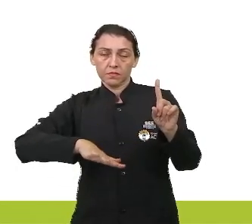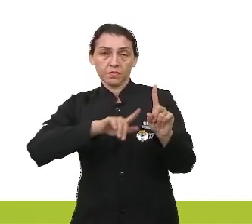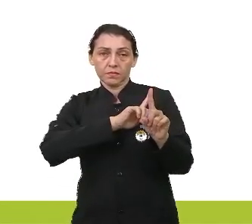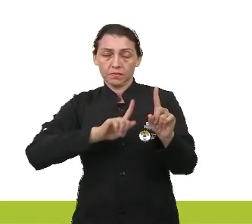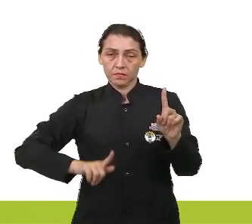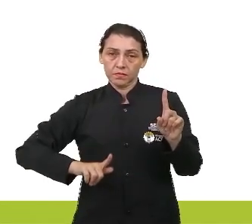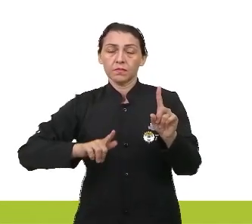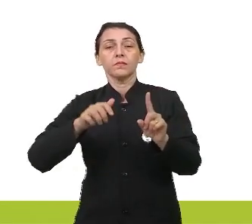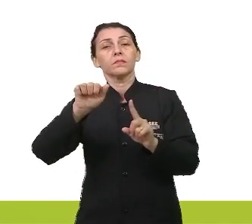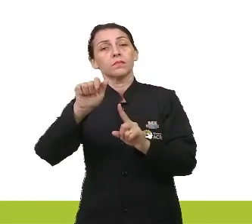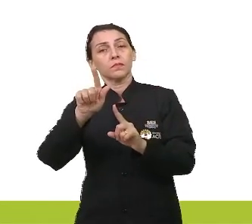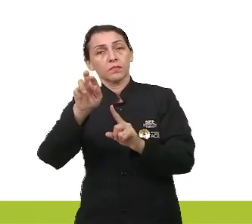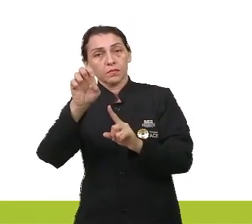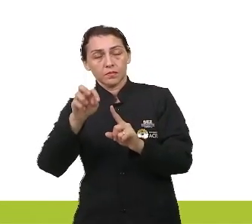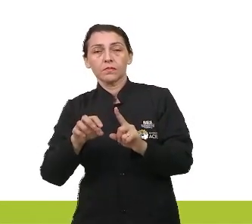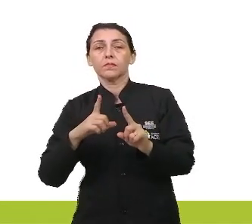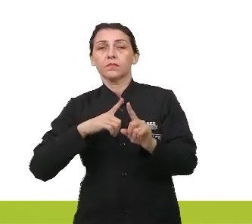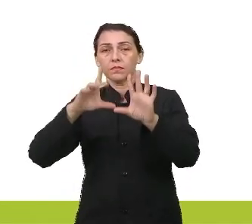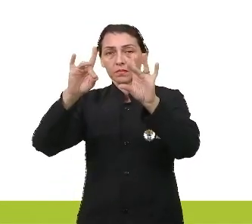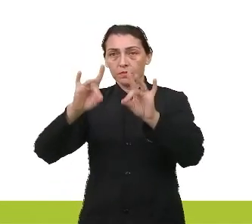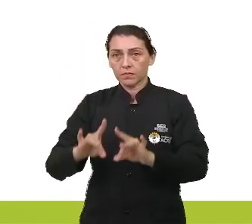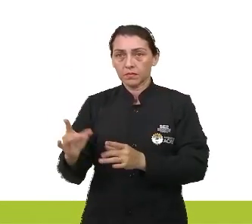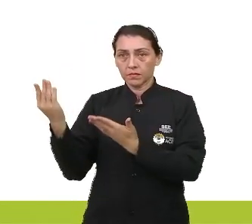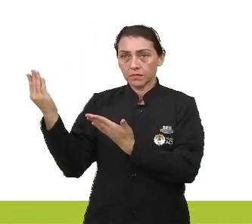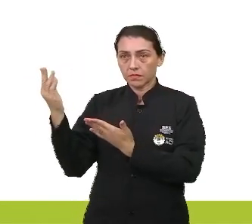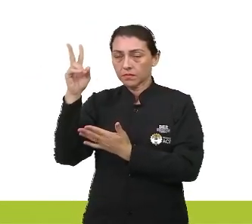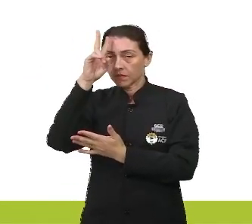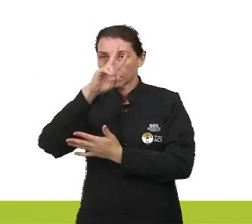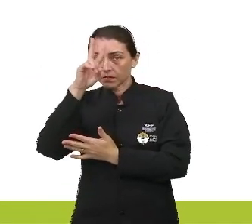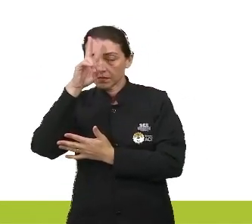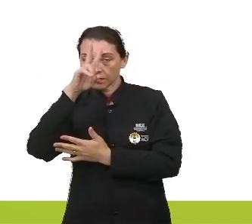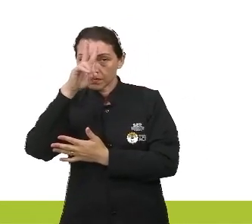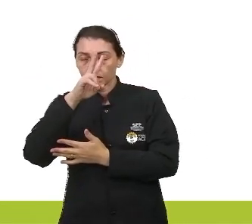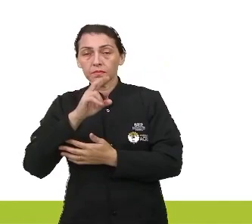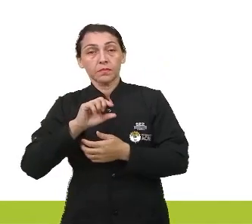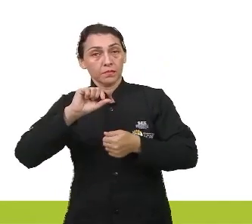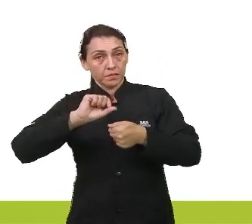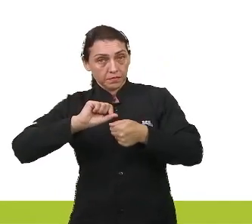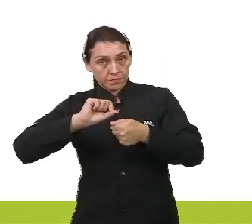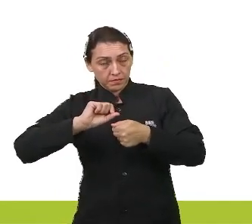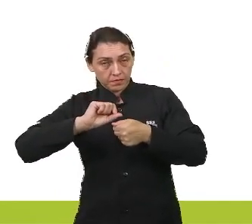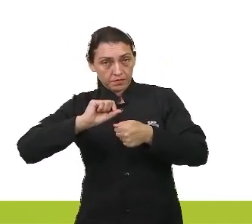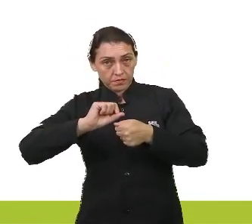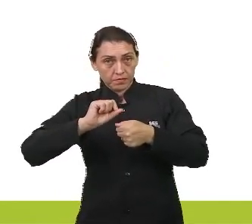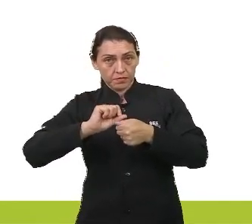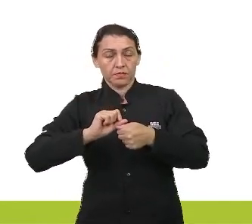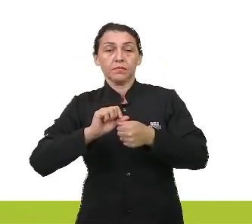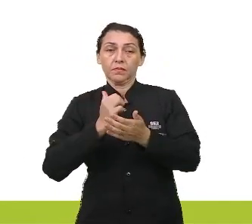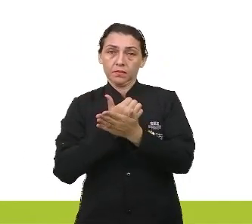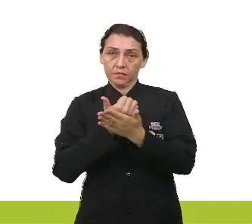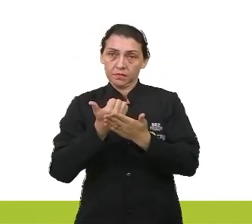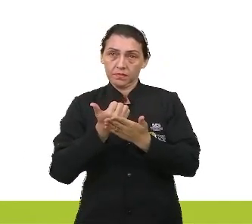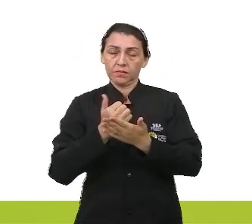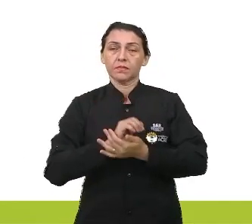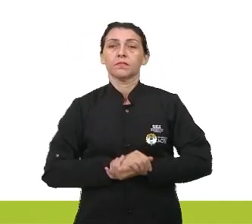governo como agente, lembre-se de que ele faz essas